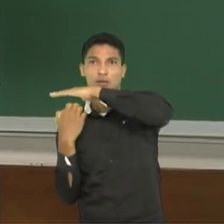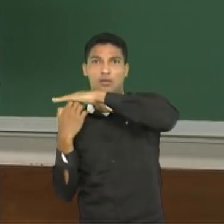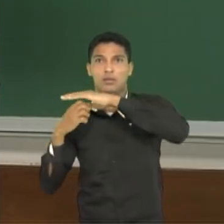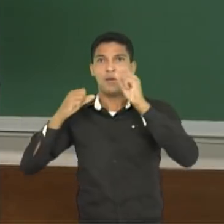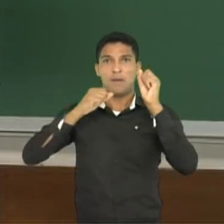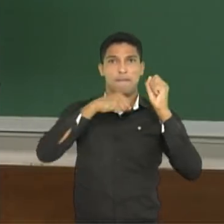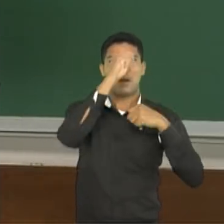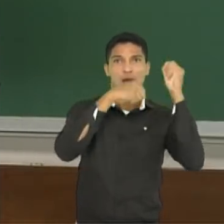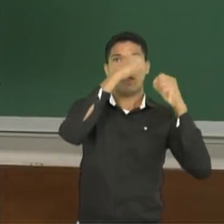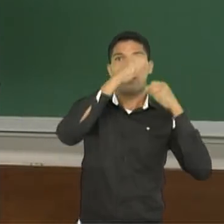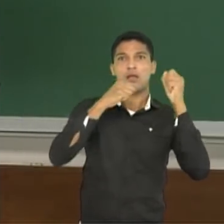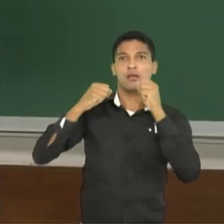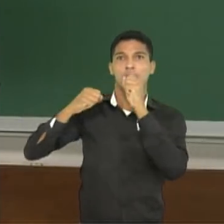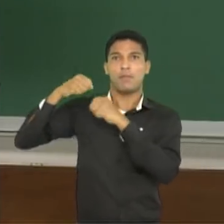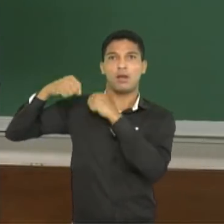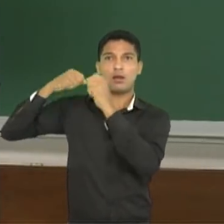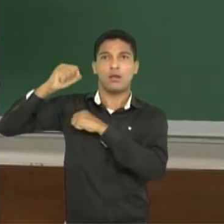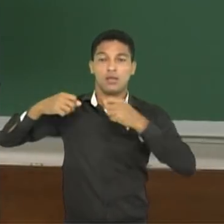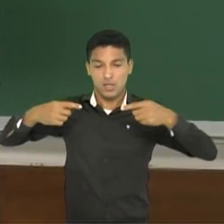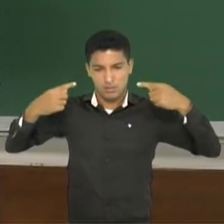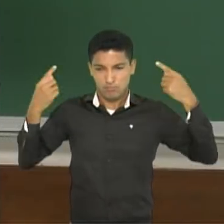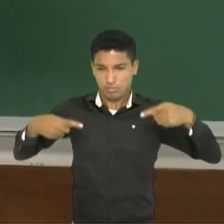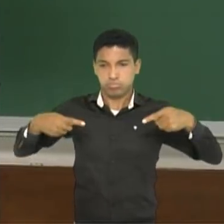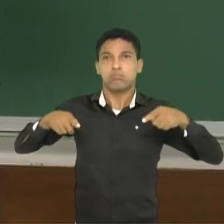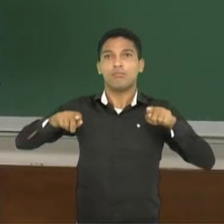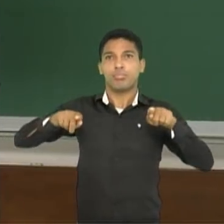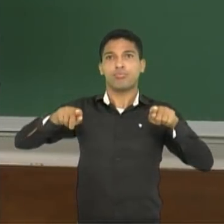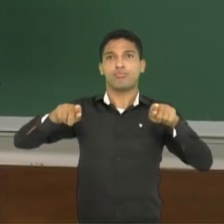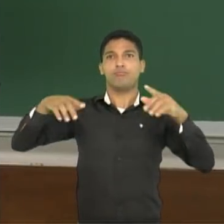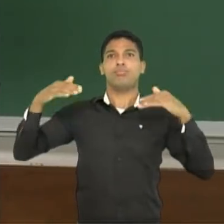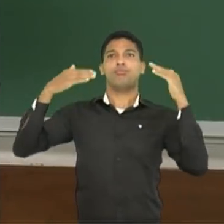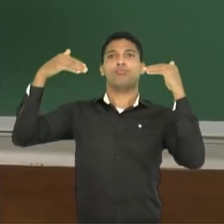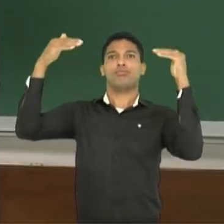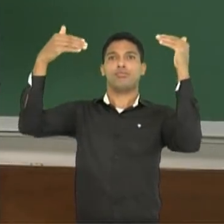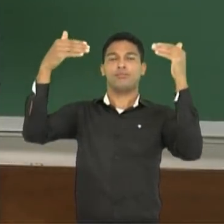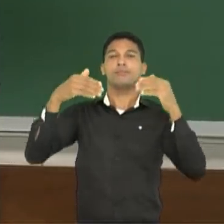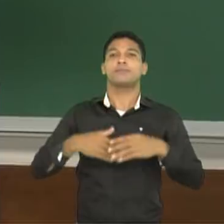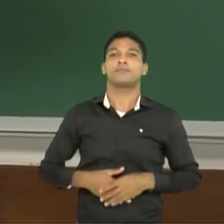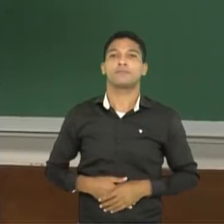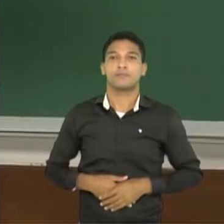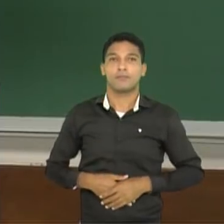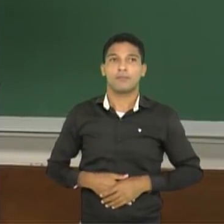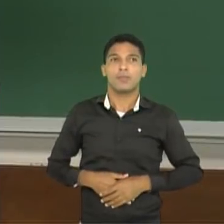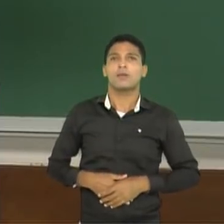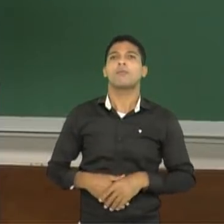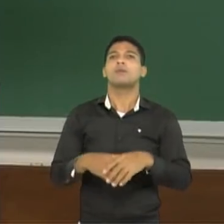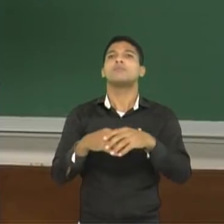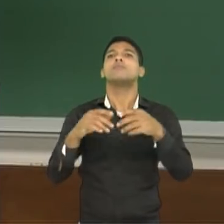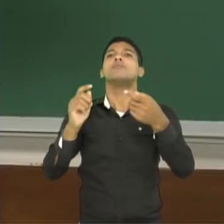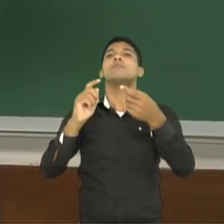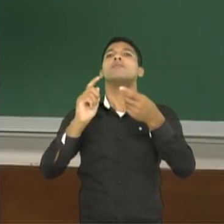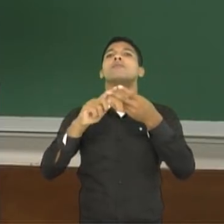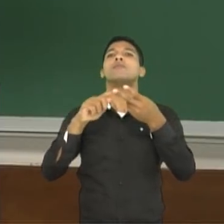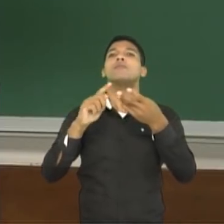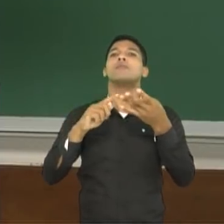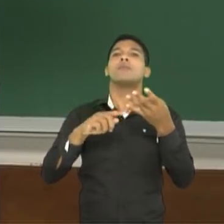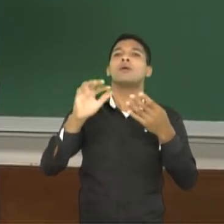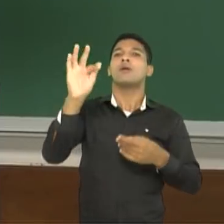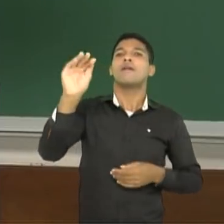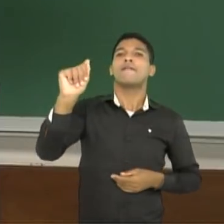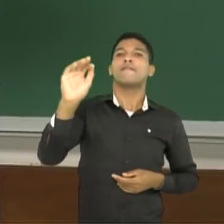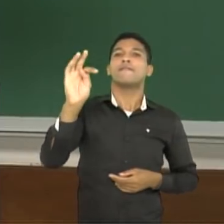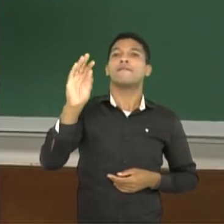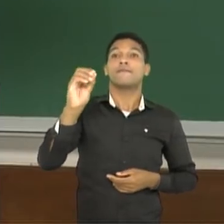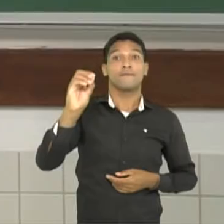industrialização da região sul nesse sentido, né? O que nós vamos ter ali de fatores favoráveis à industrialização da região sul?